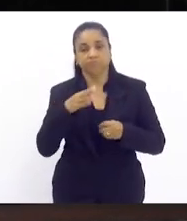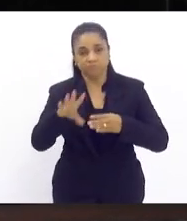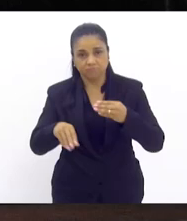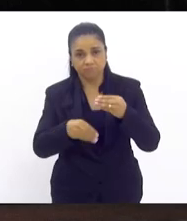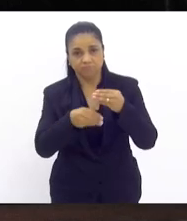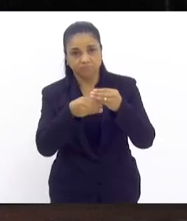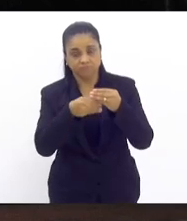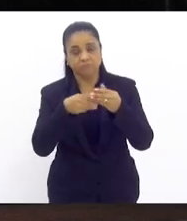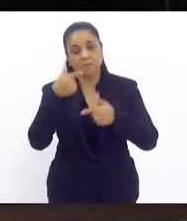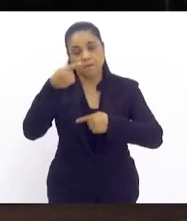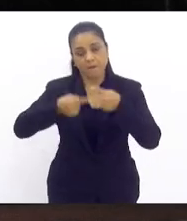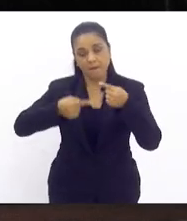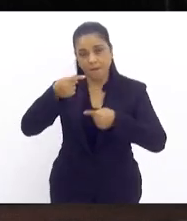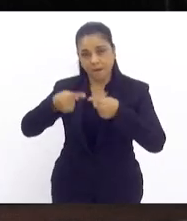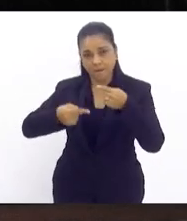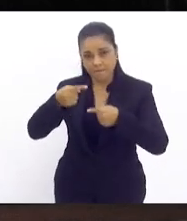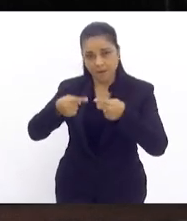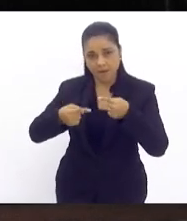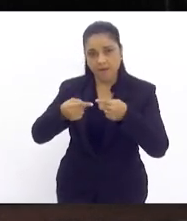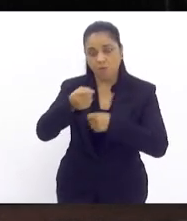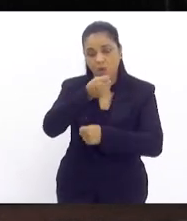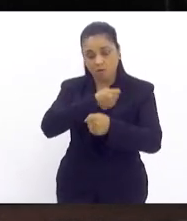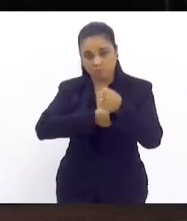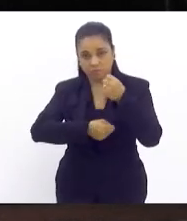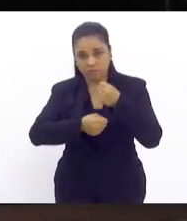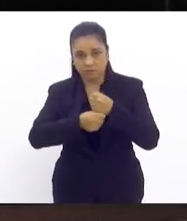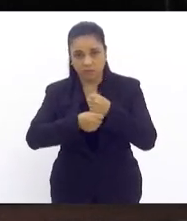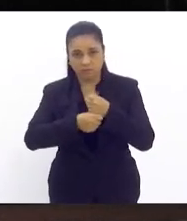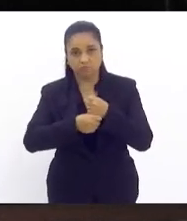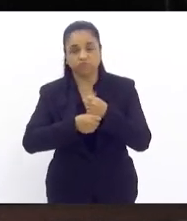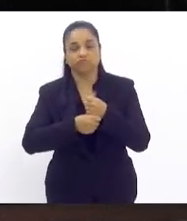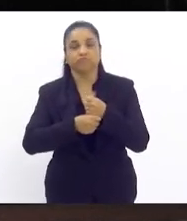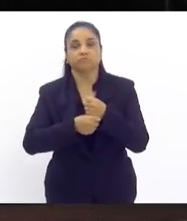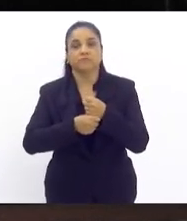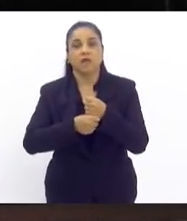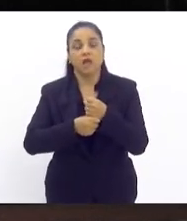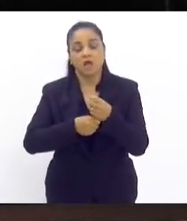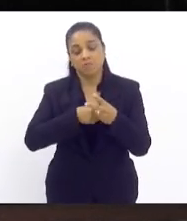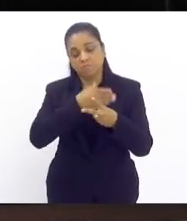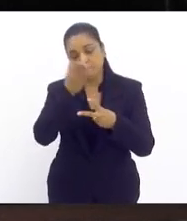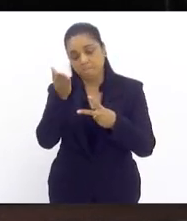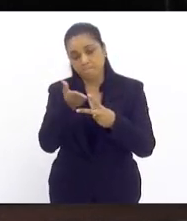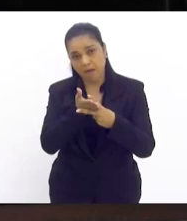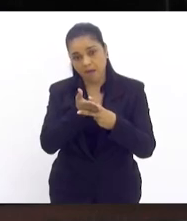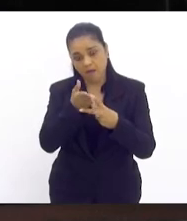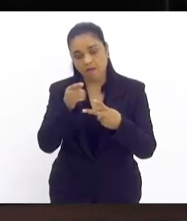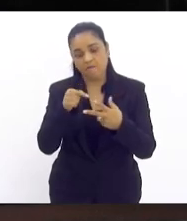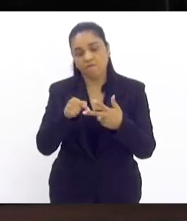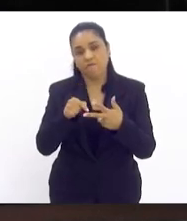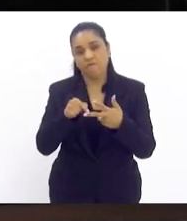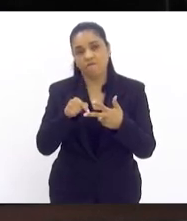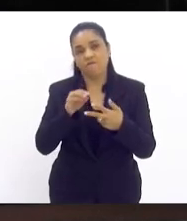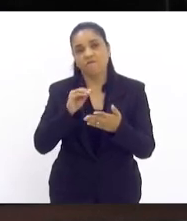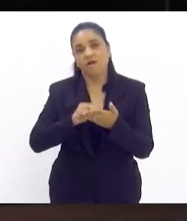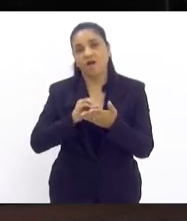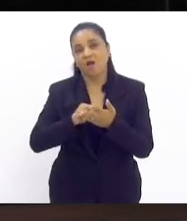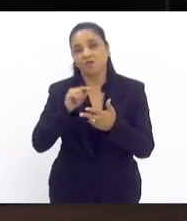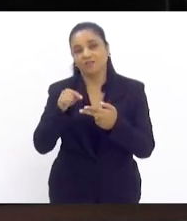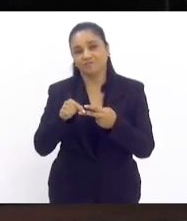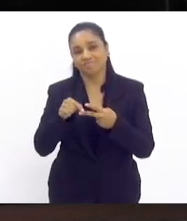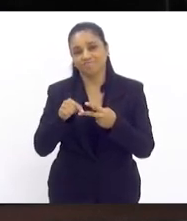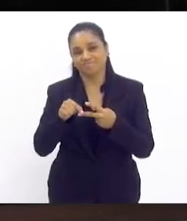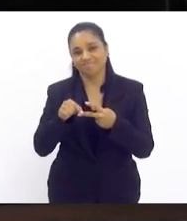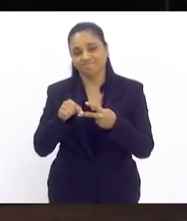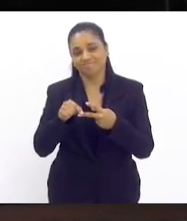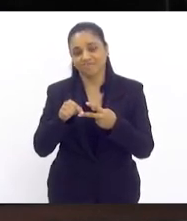na legislatura passada, a segunda parcela não foi paga. E nós ingressamos no Tribunal de Contas do Estado